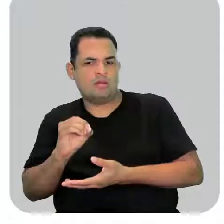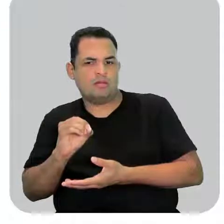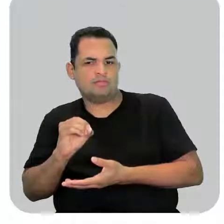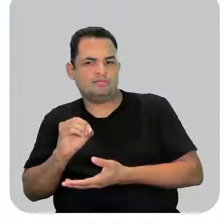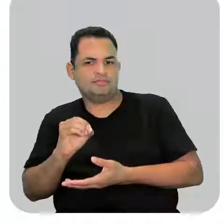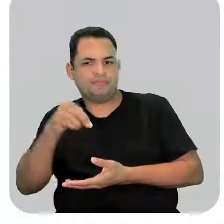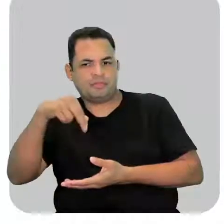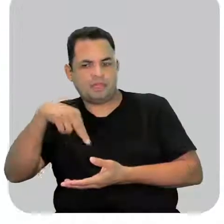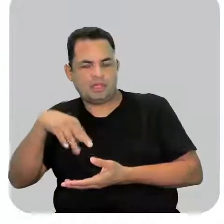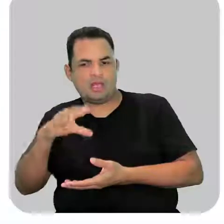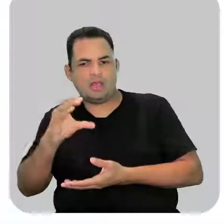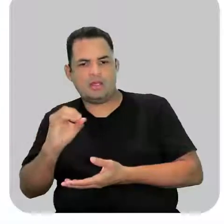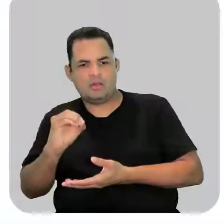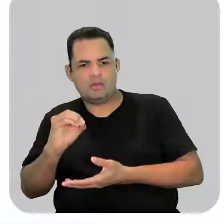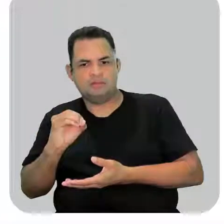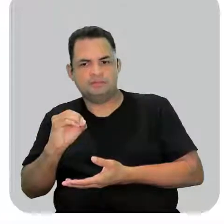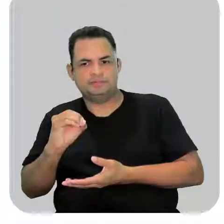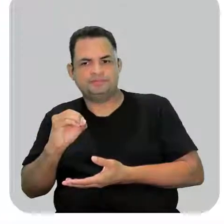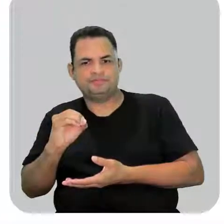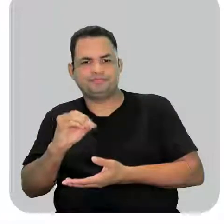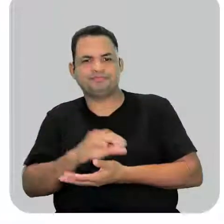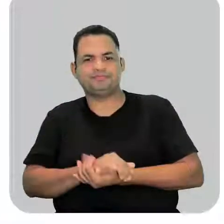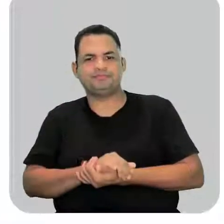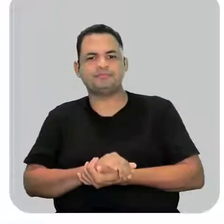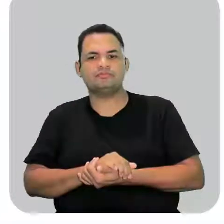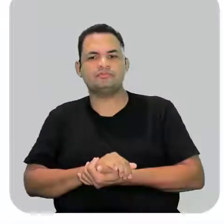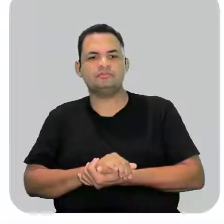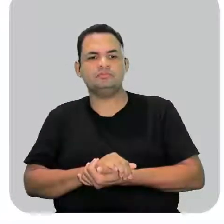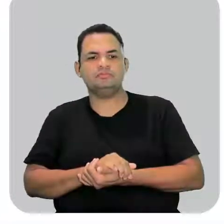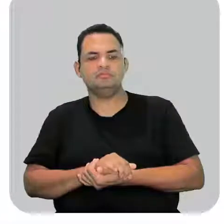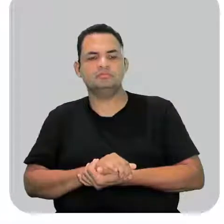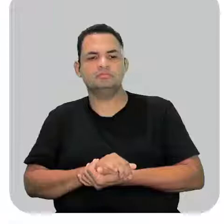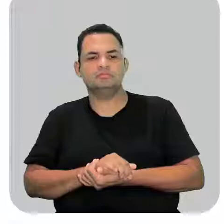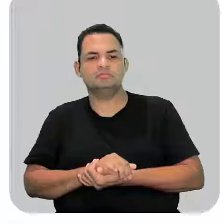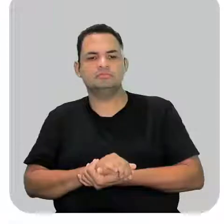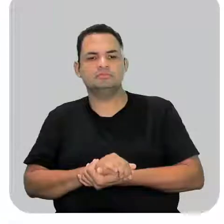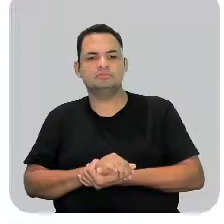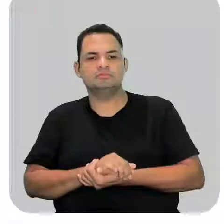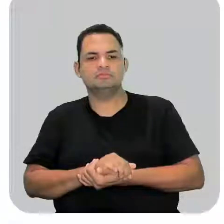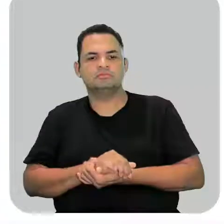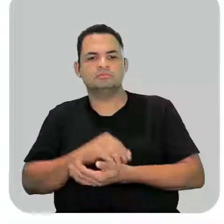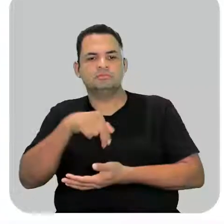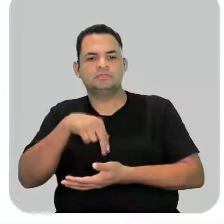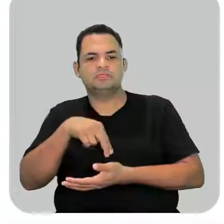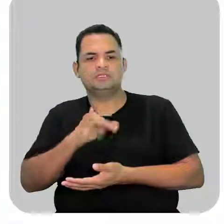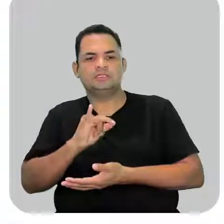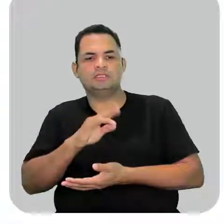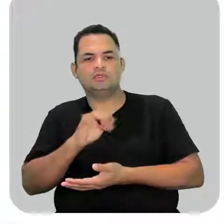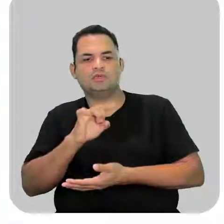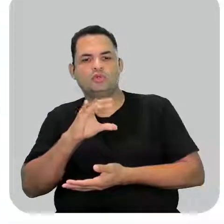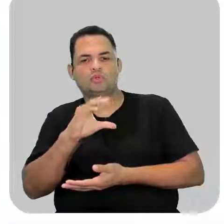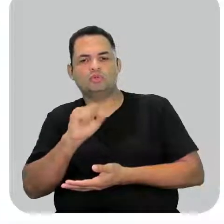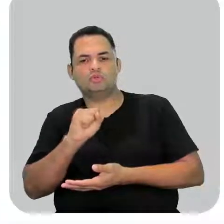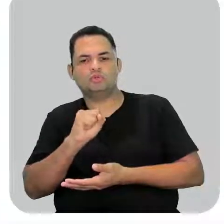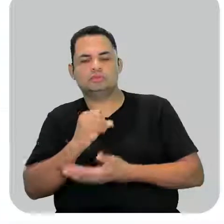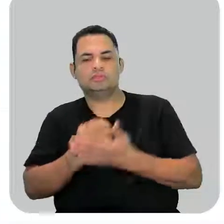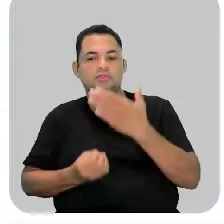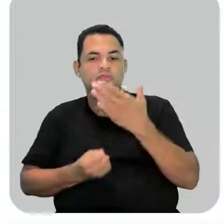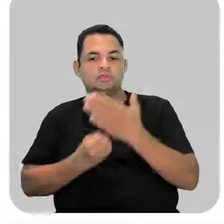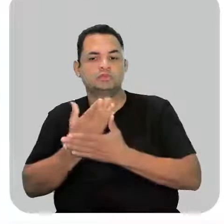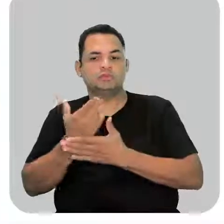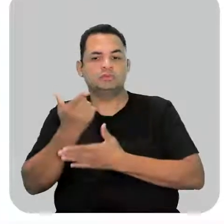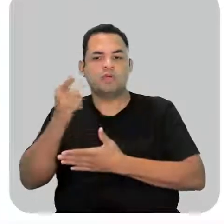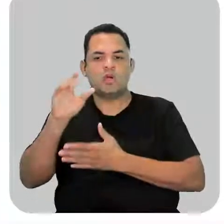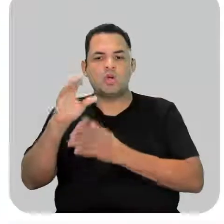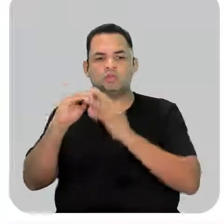grupo NO, sem o 2 no final. Ele é denominado como nitroso e ele dá origem